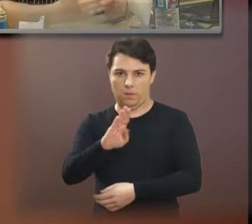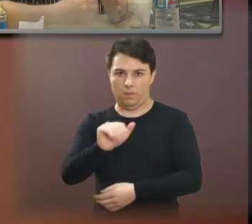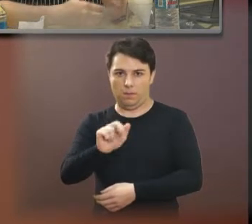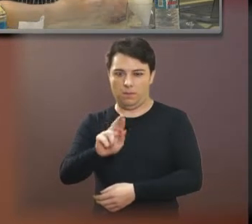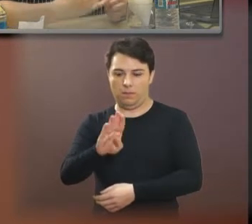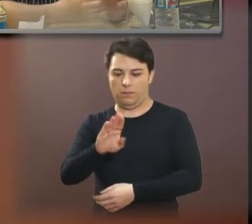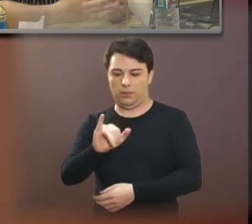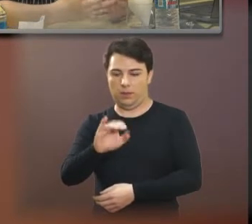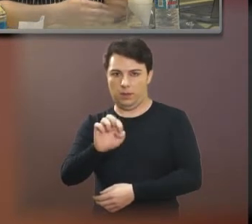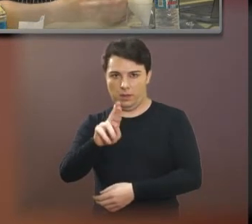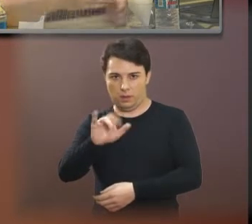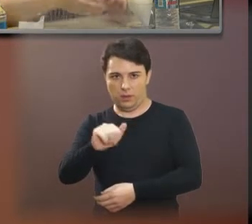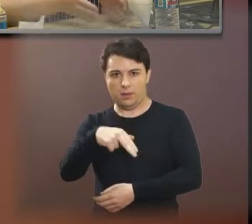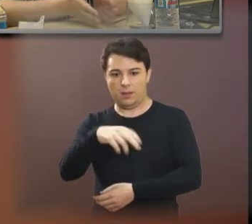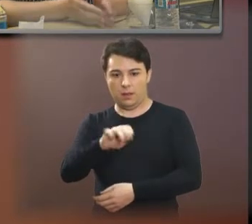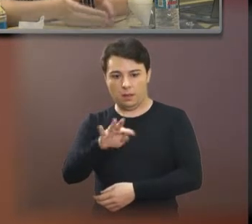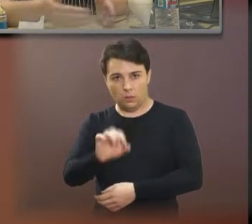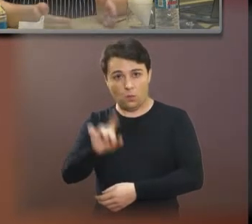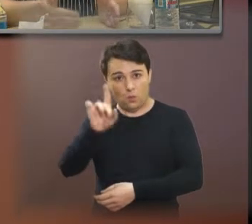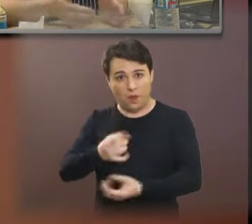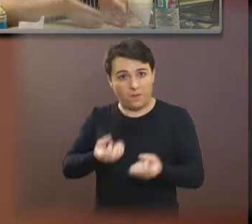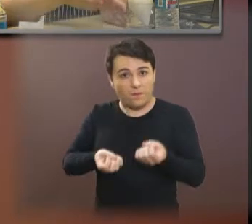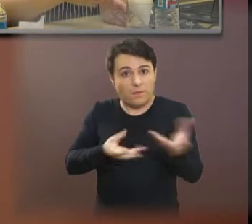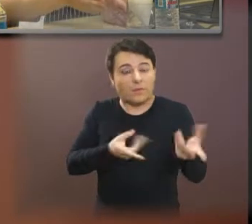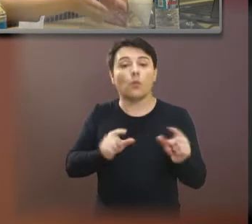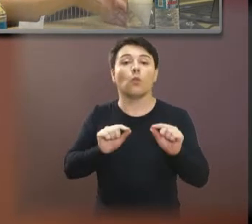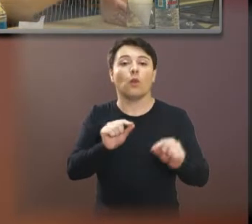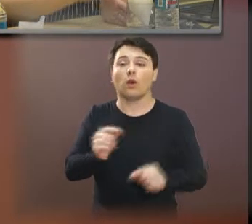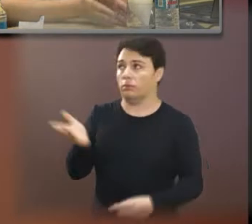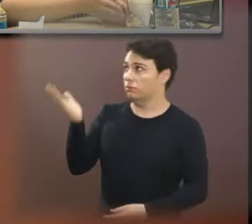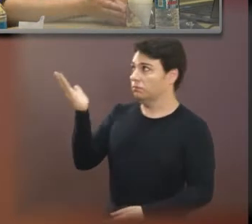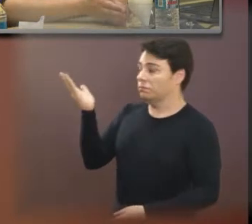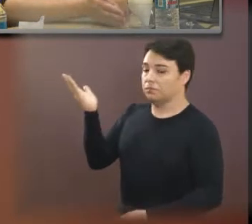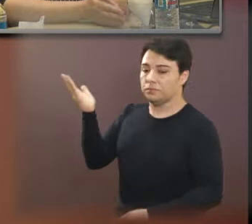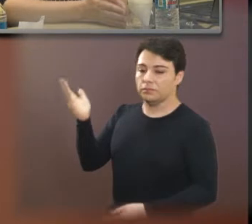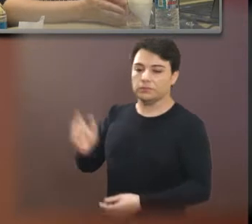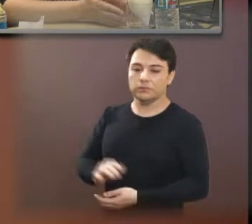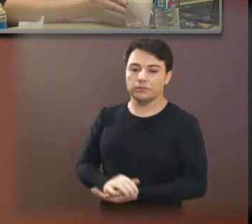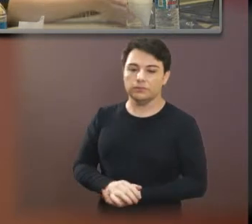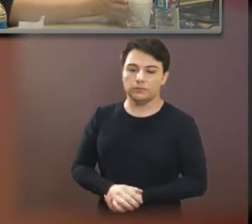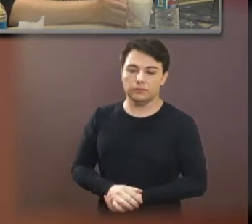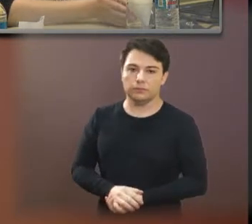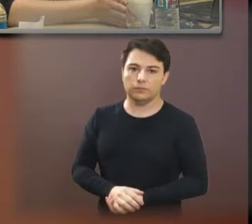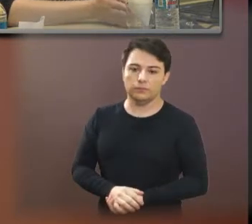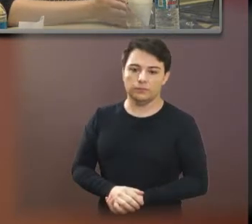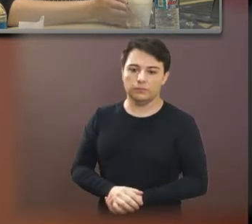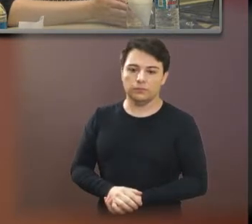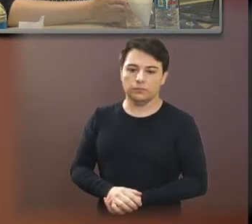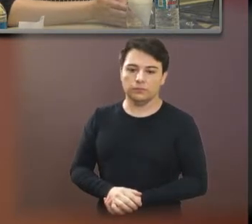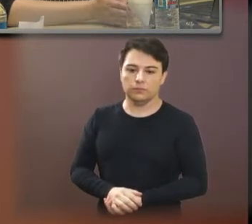Não são dados propriamente novos, mas eles indicam, hoje, uma situação bastante